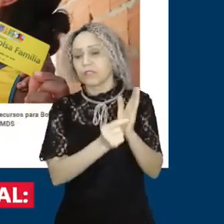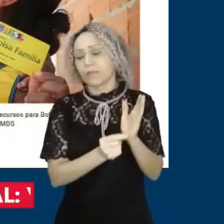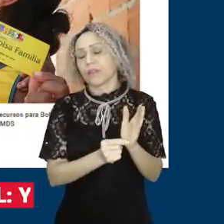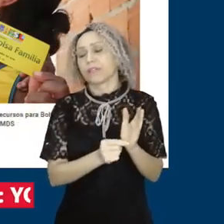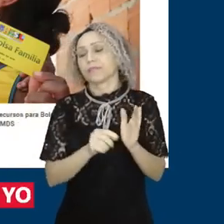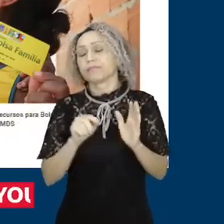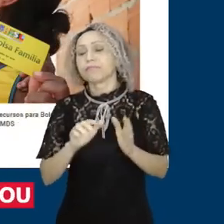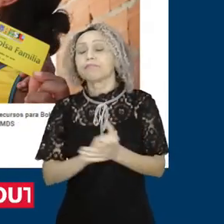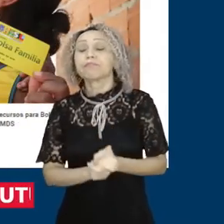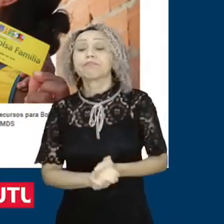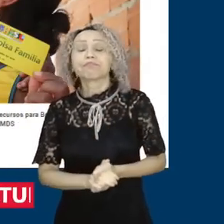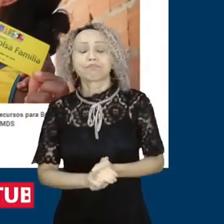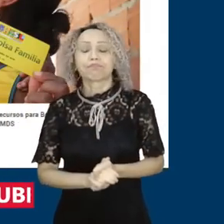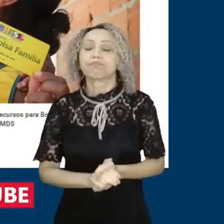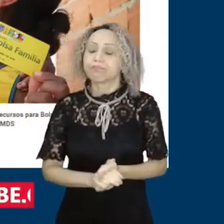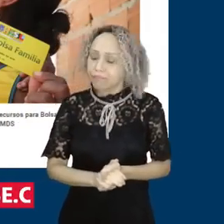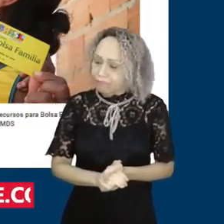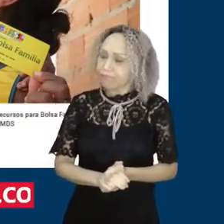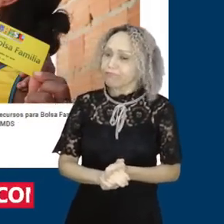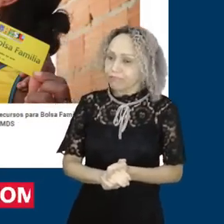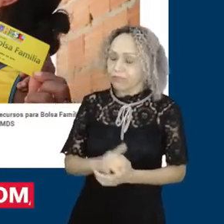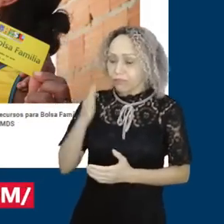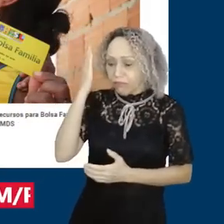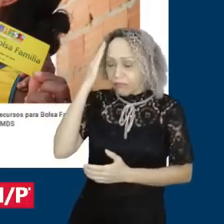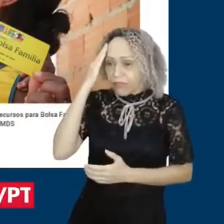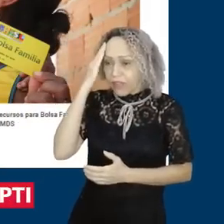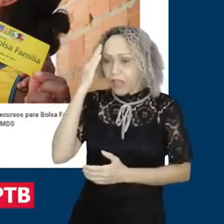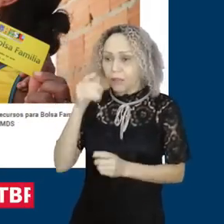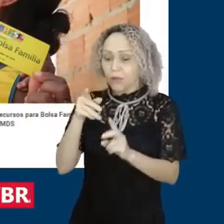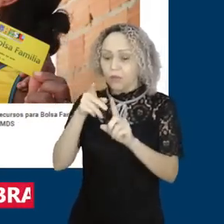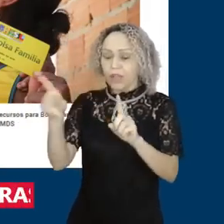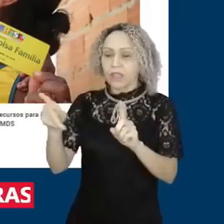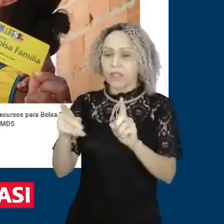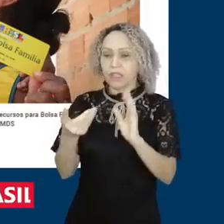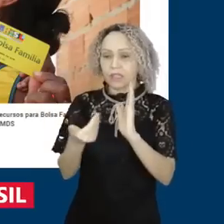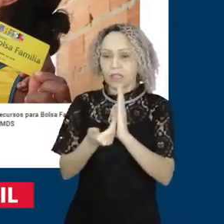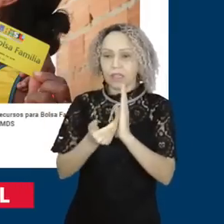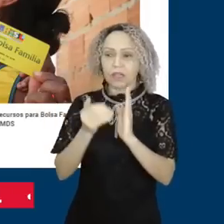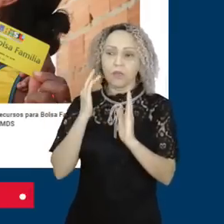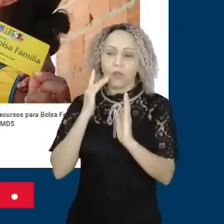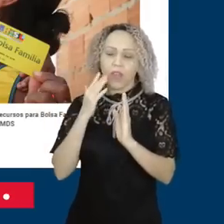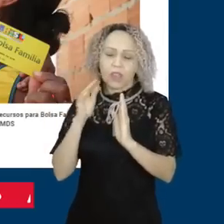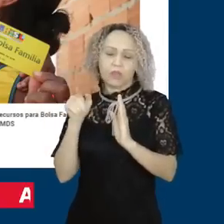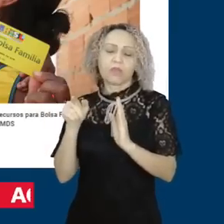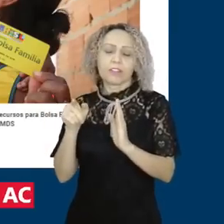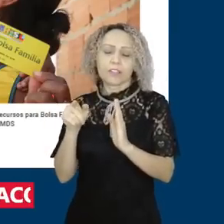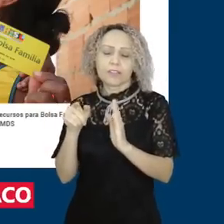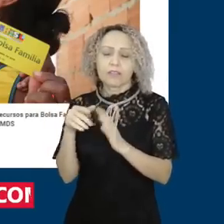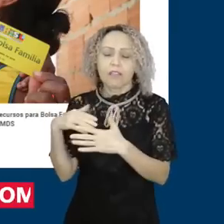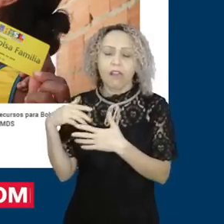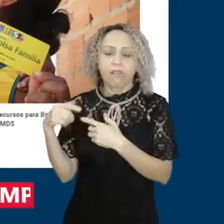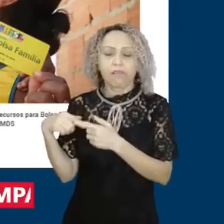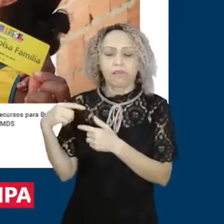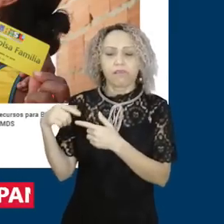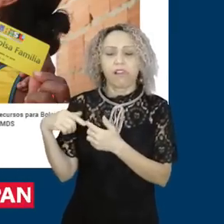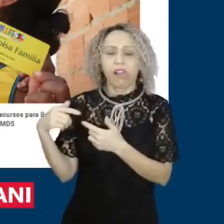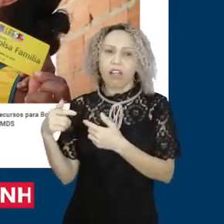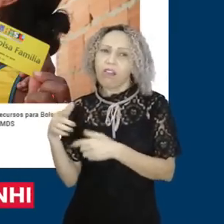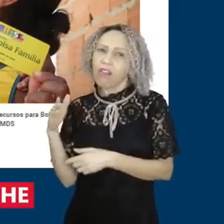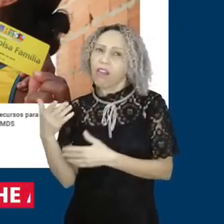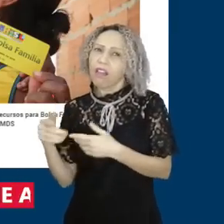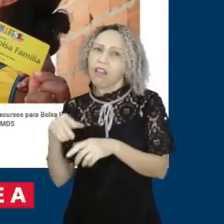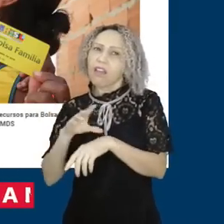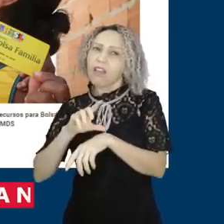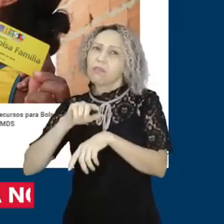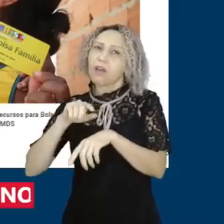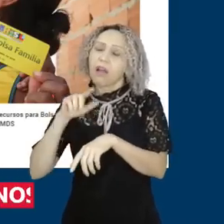Zé, Amanda, a gente sabe que o presidente da Câmara, o Arthur Lira, anda protelando aí avançar com a votação da PEC do Bolsa